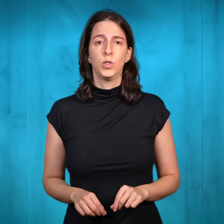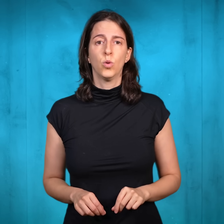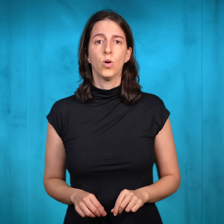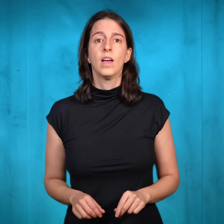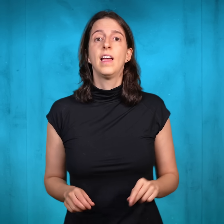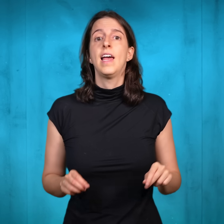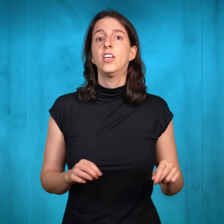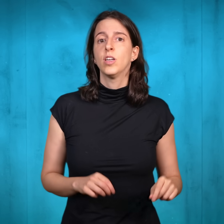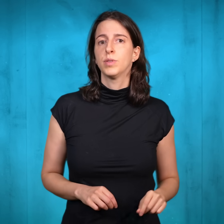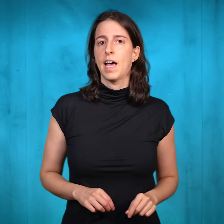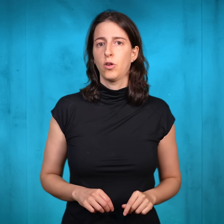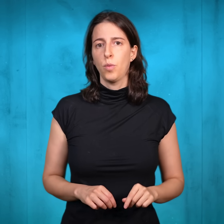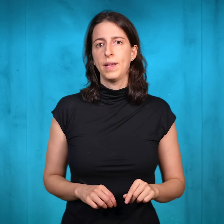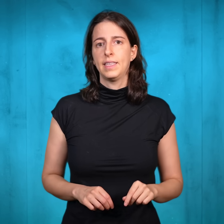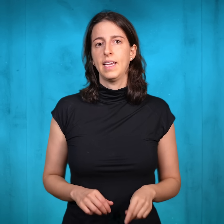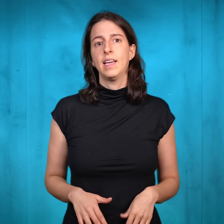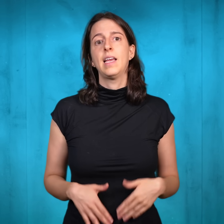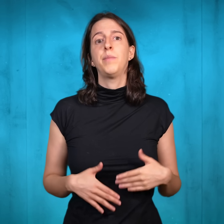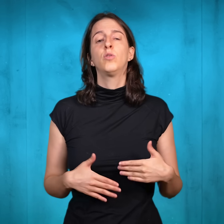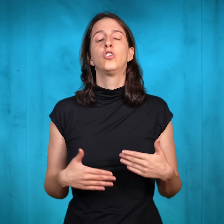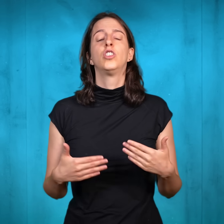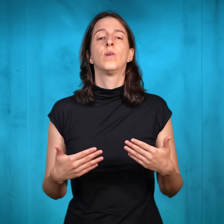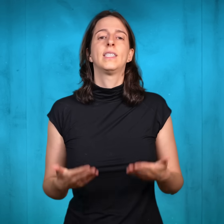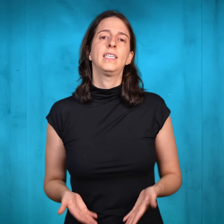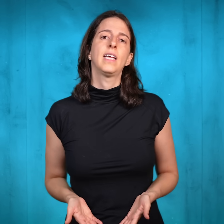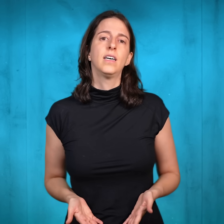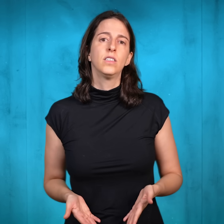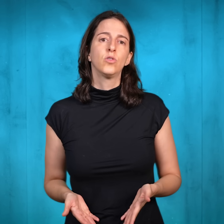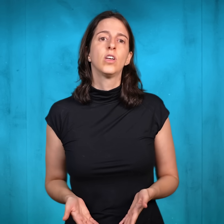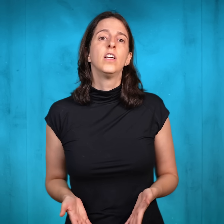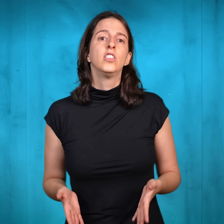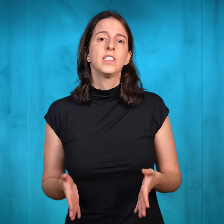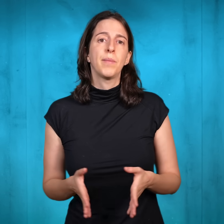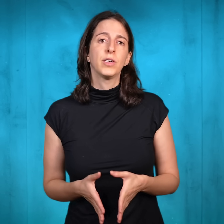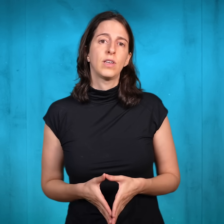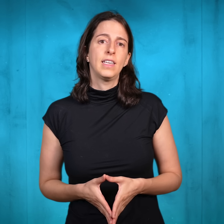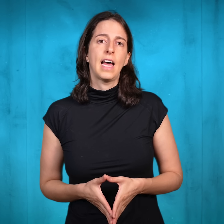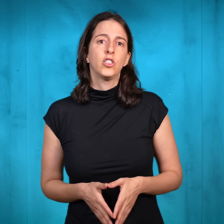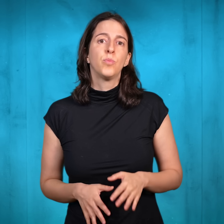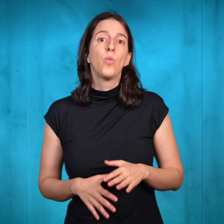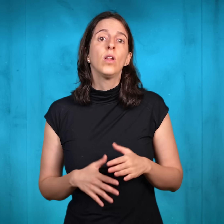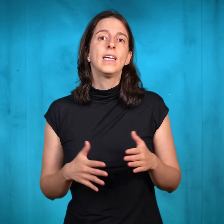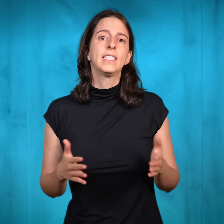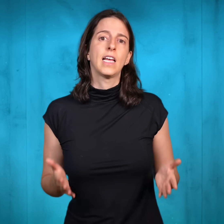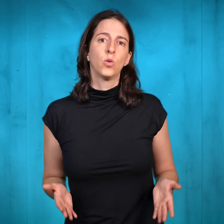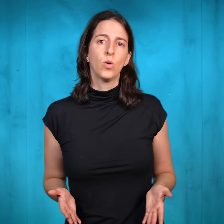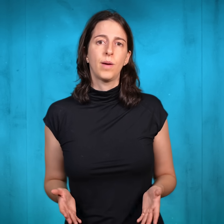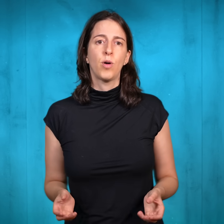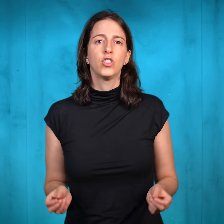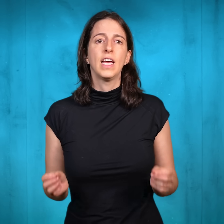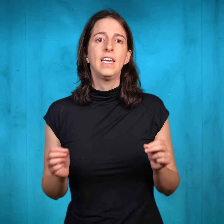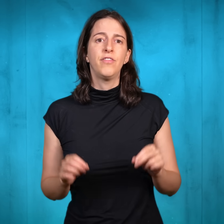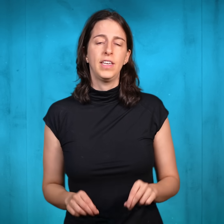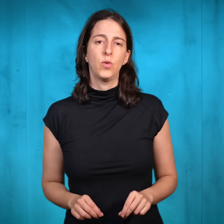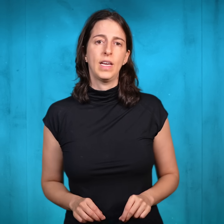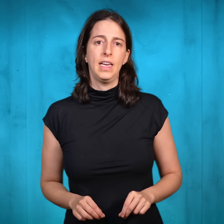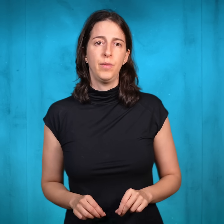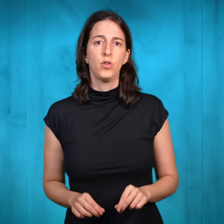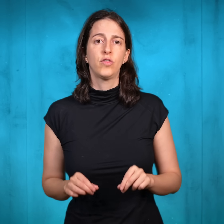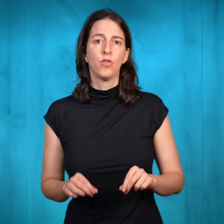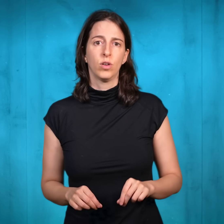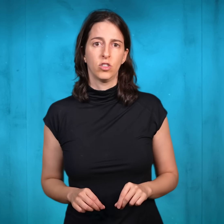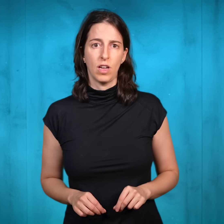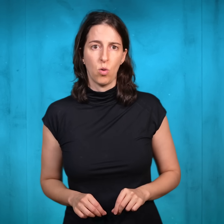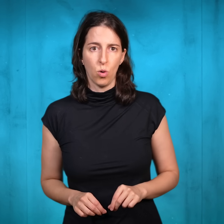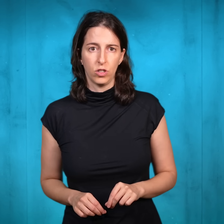do Consumidor, ex-deputado do PT e amigo de Dino há 30 anos, disse que a personalidade polarizadora pode redefinir o